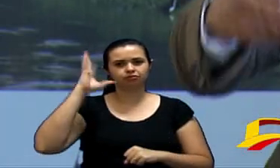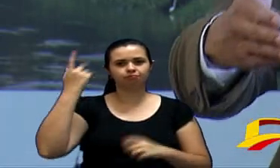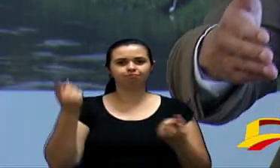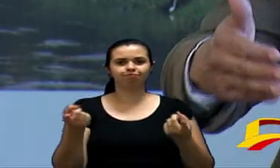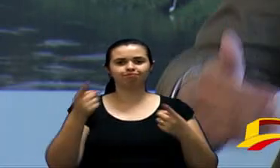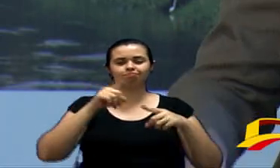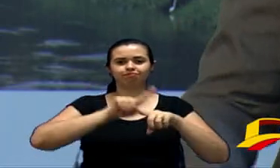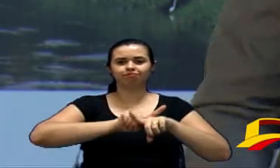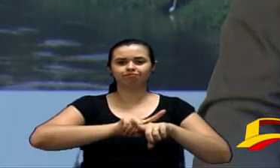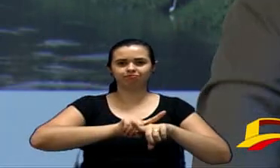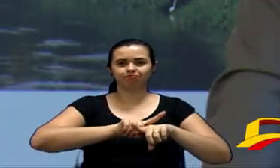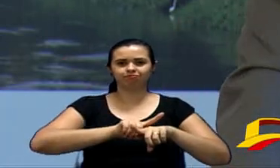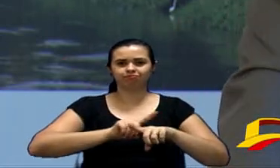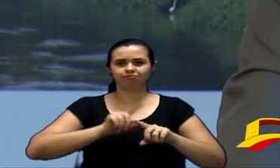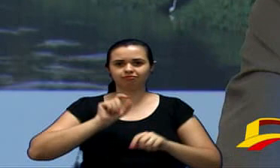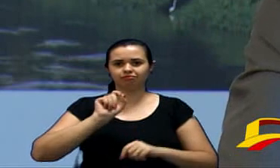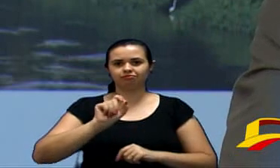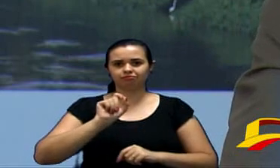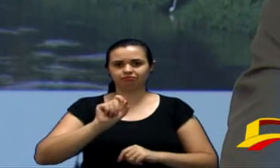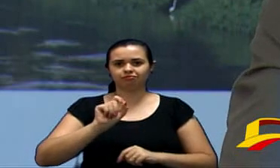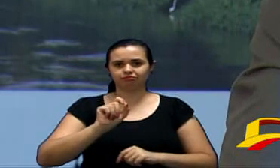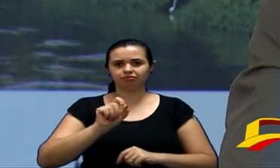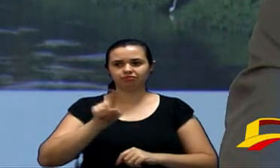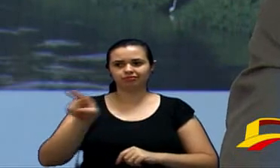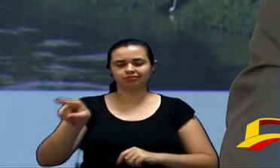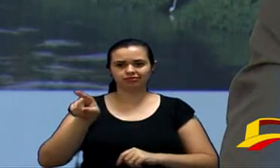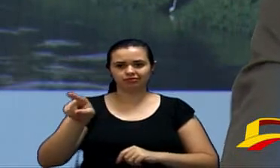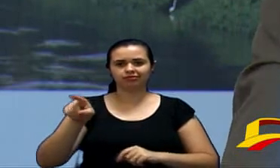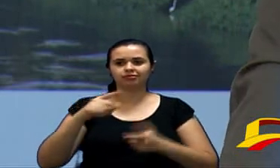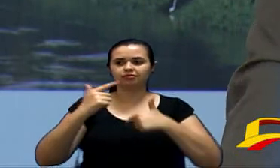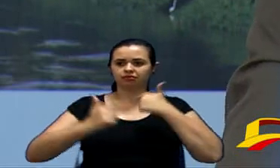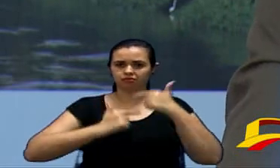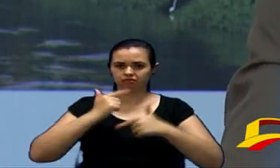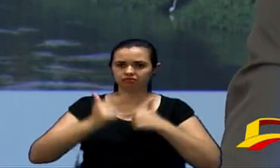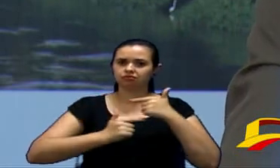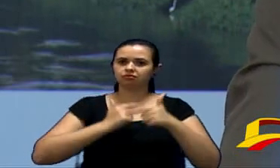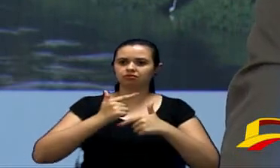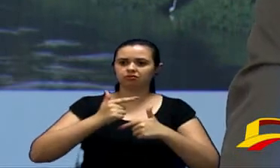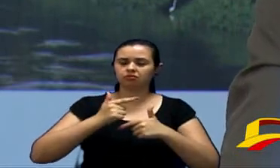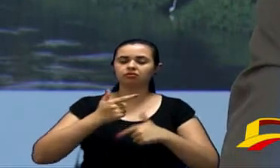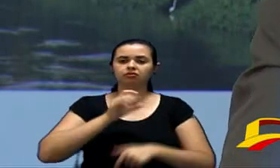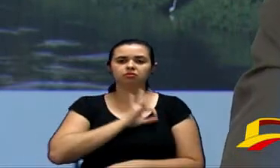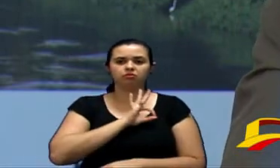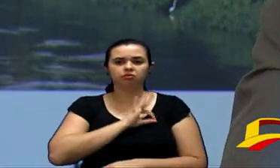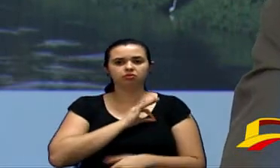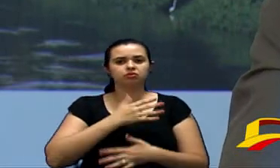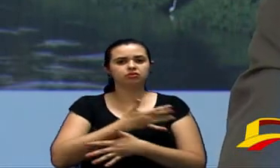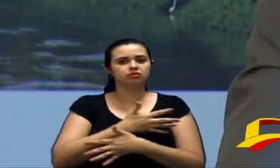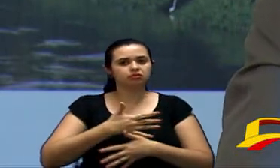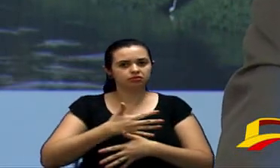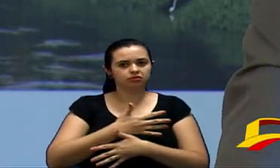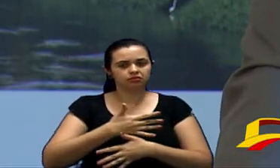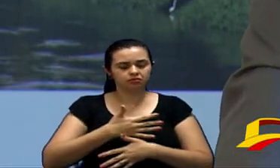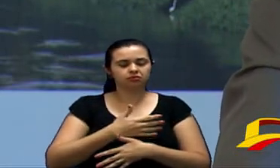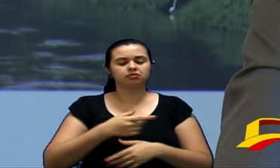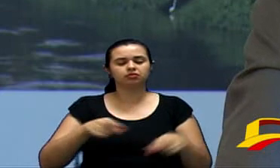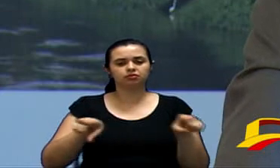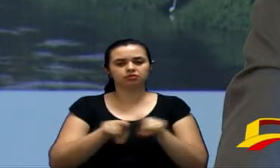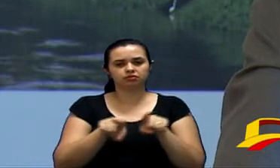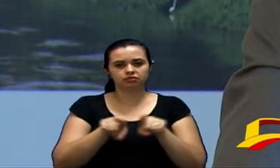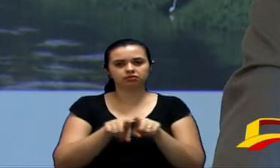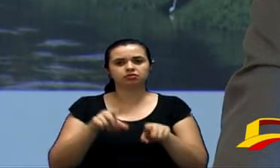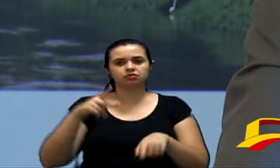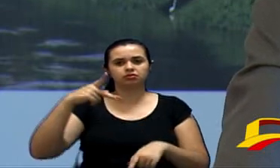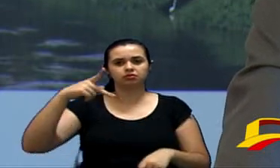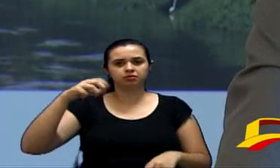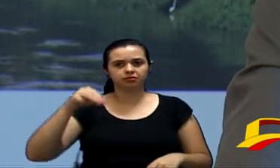súmula também das atribuições da Guarda Civil Municipal. Também é de extrema importância, como a Guarda Civil Municipal, como a Polícia